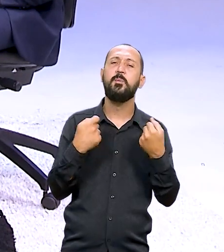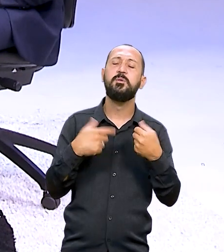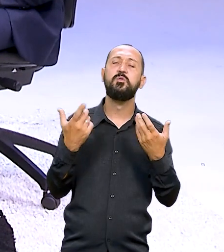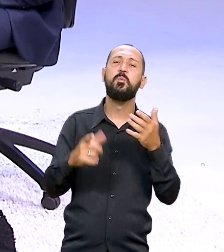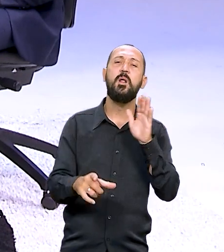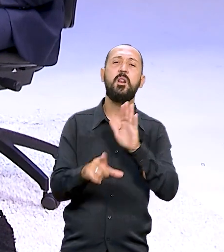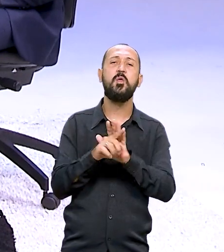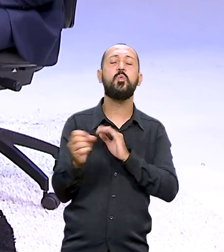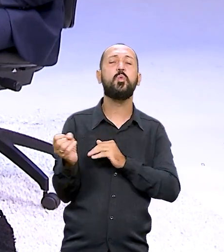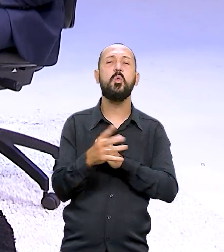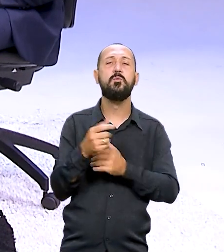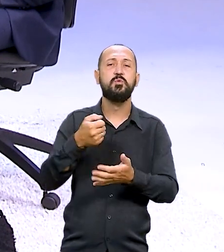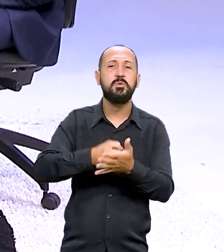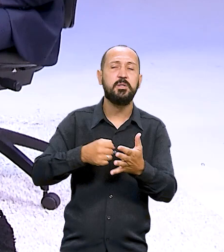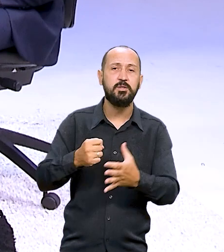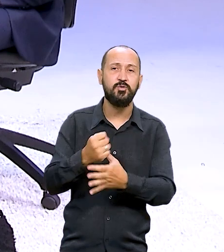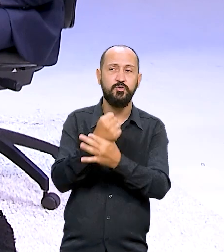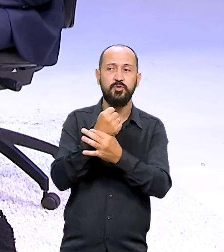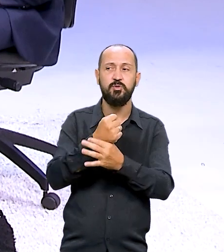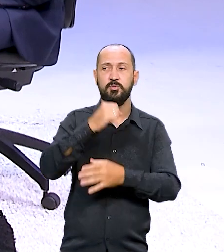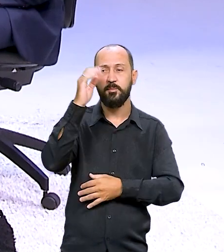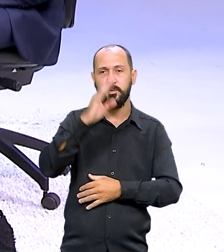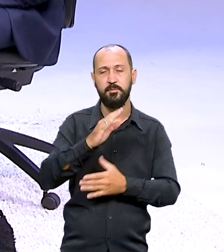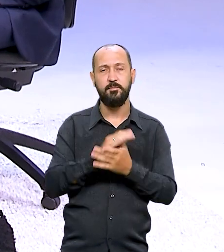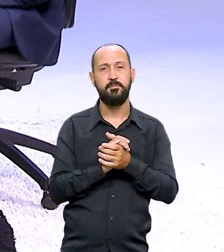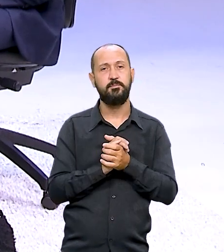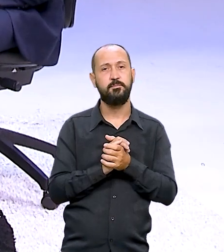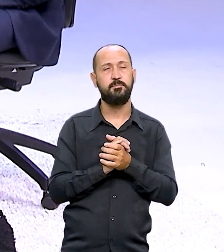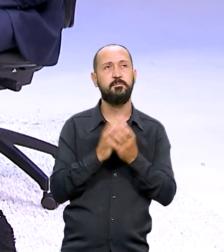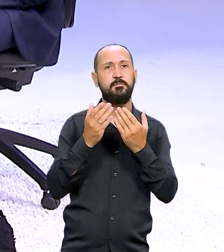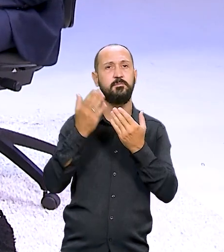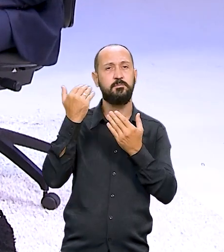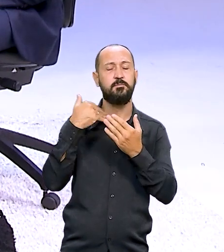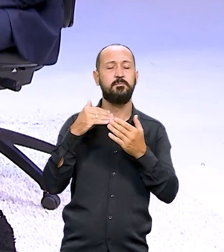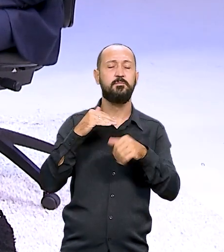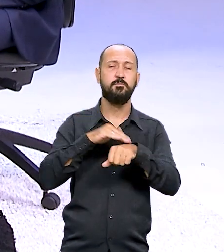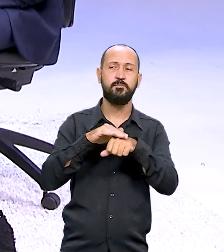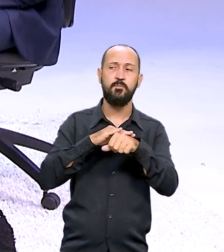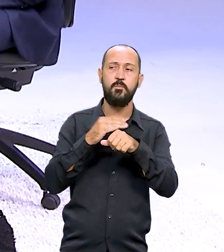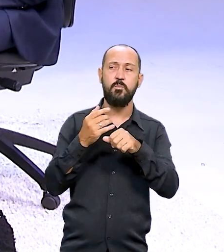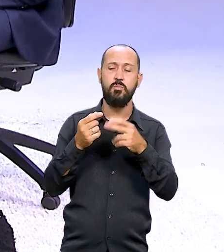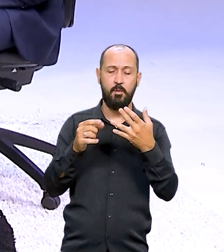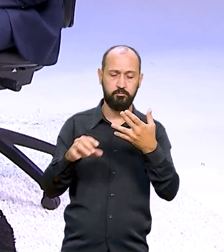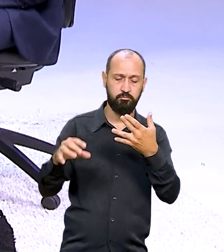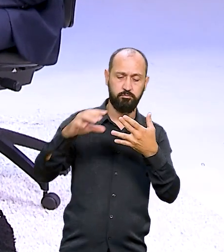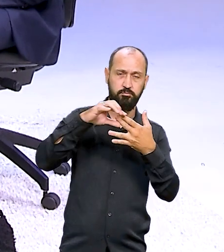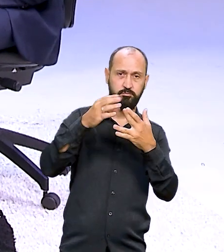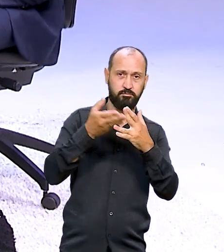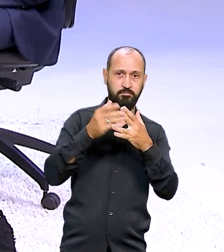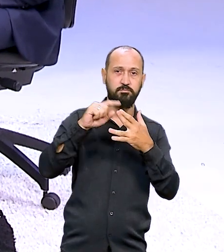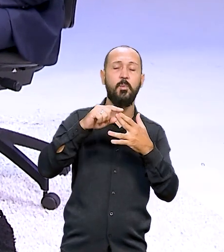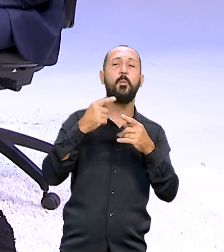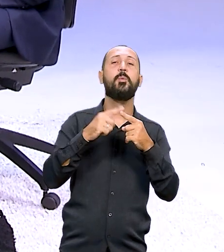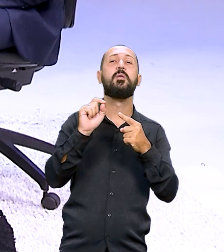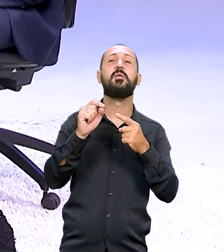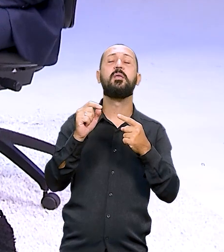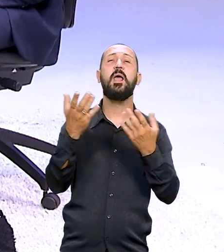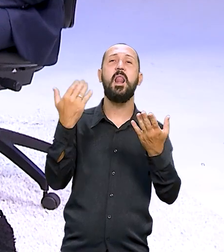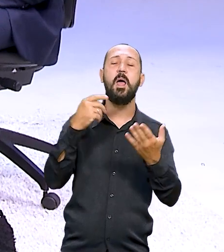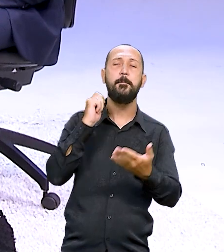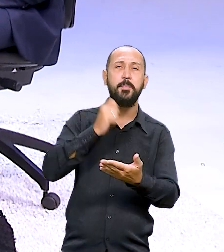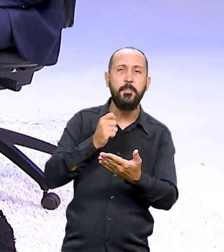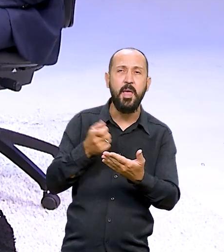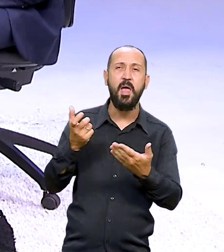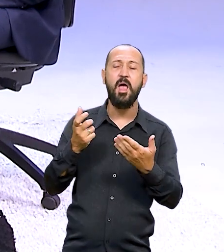precisa de uma nova lei sobre as garantias no Brasil é como a gente havia conversado um pouco no no bloco anterior eu acredito que o mercado